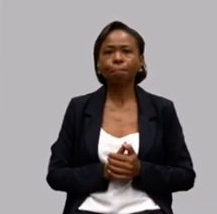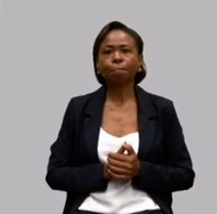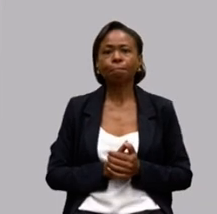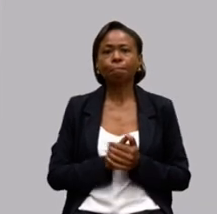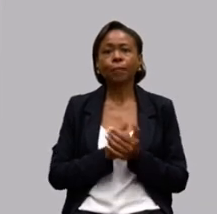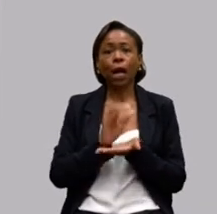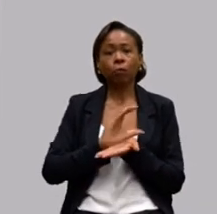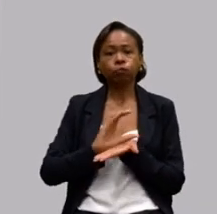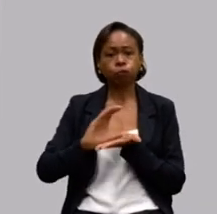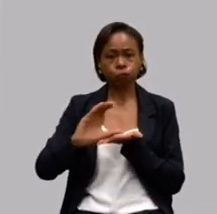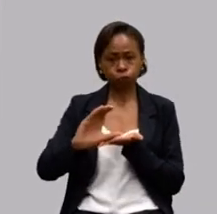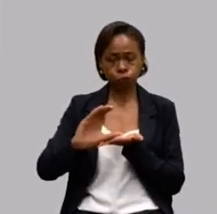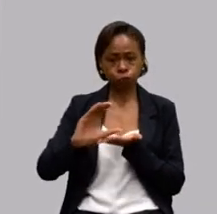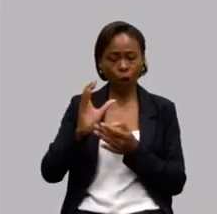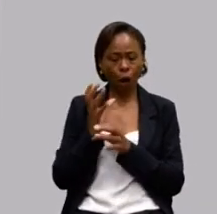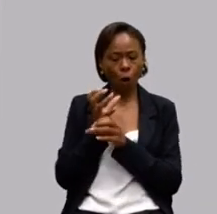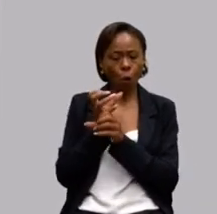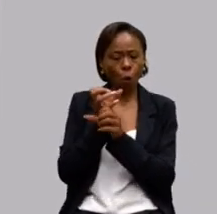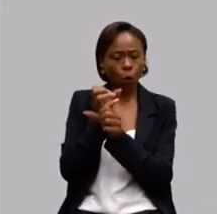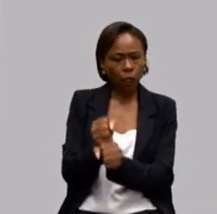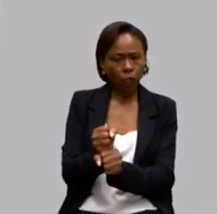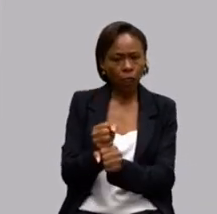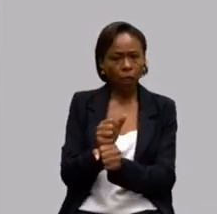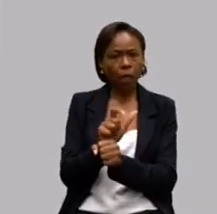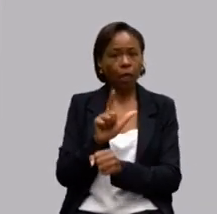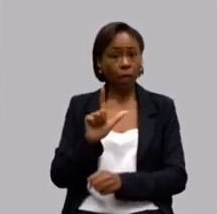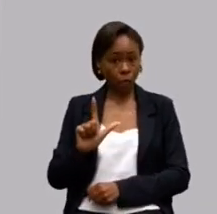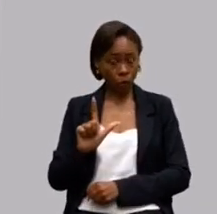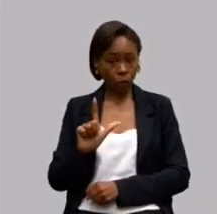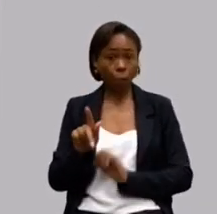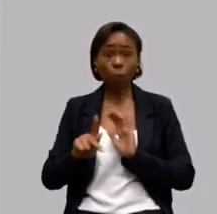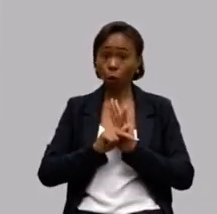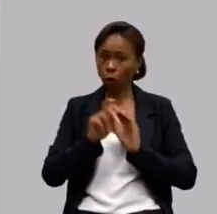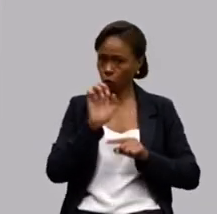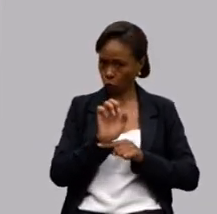Investimento com receita corrente líquida, receita do Estado, né?